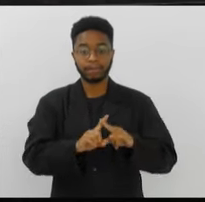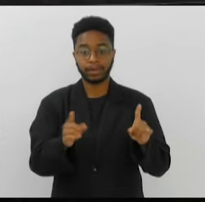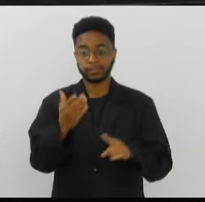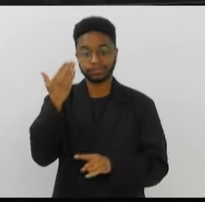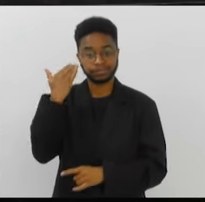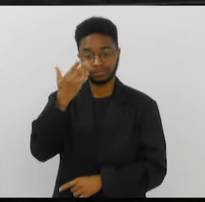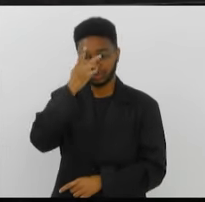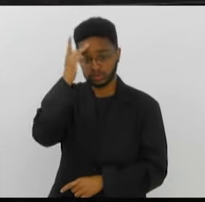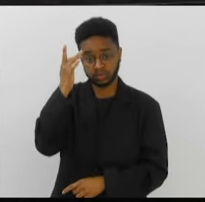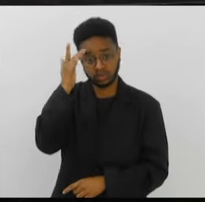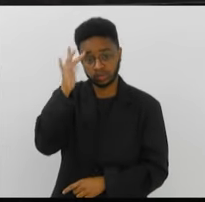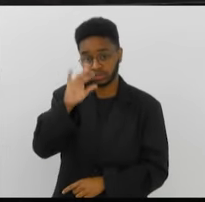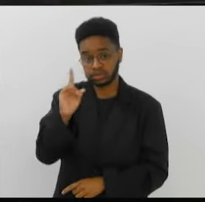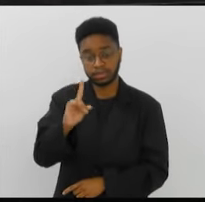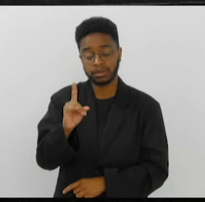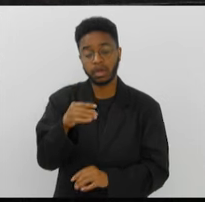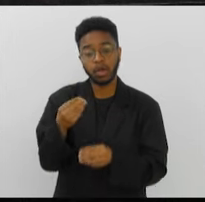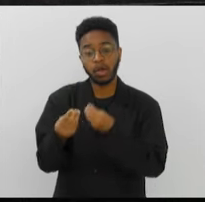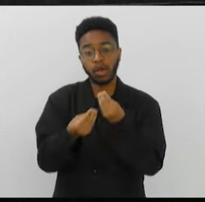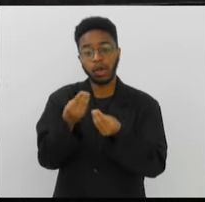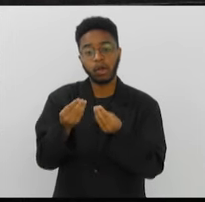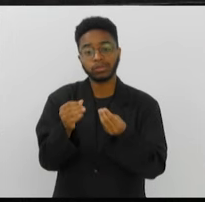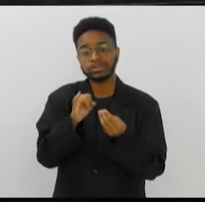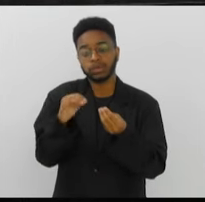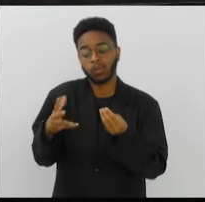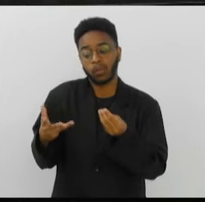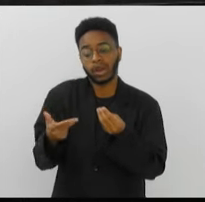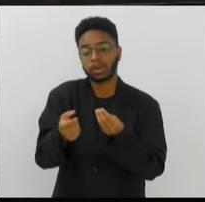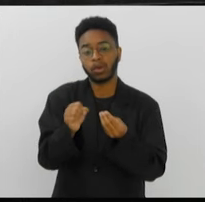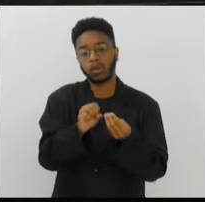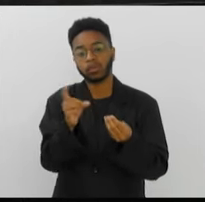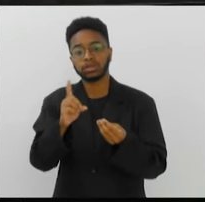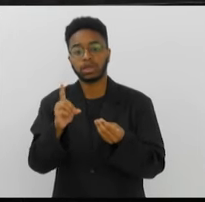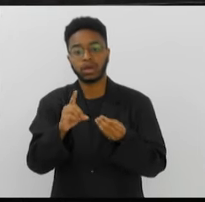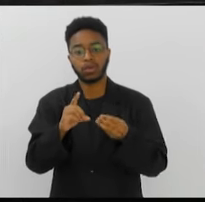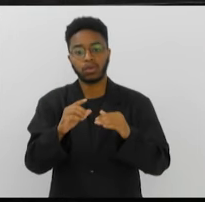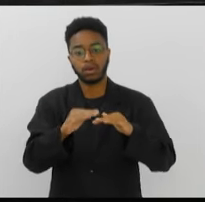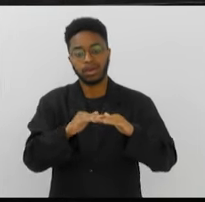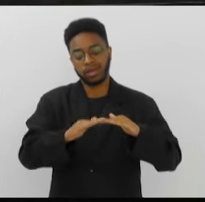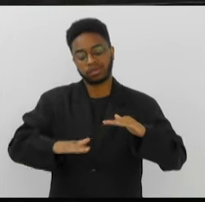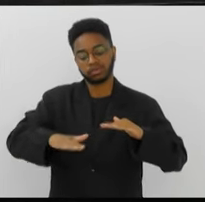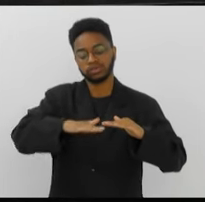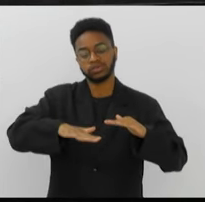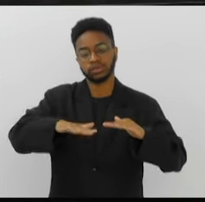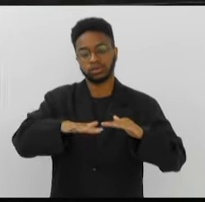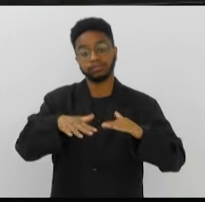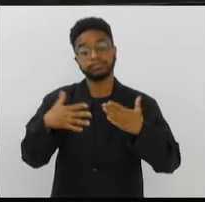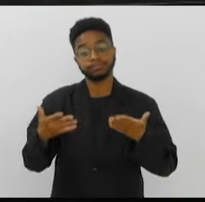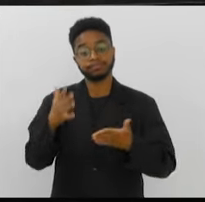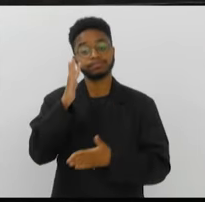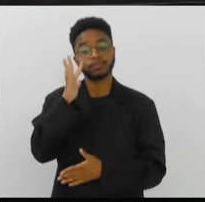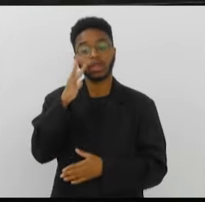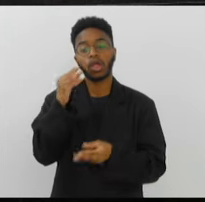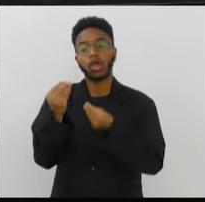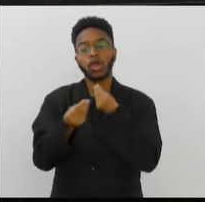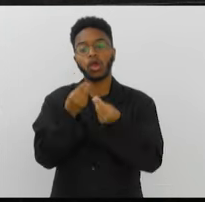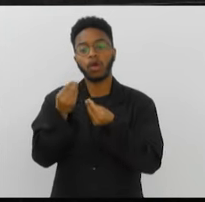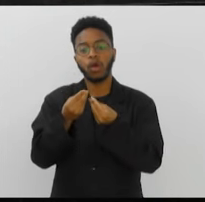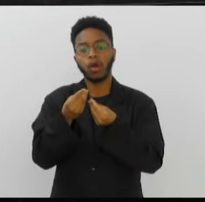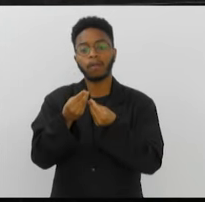as qualidades da fundação. Então imagine o que seja demolir um prédio